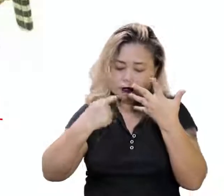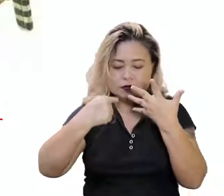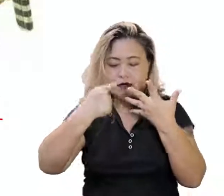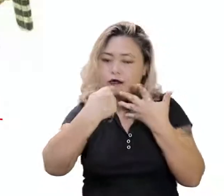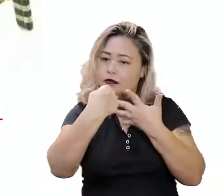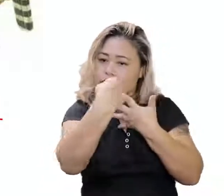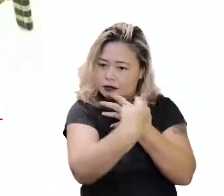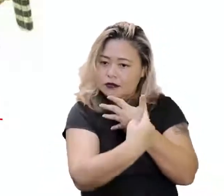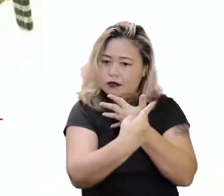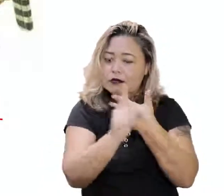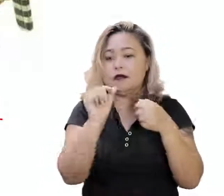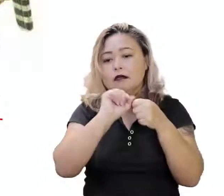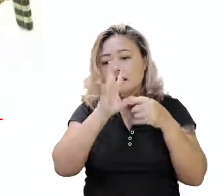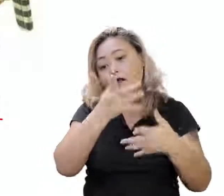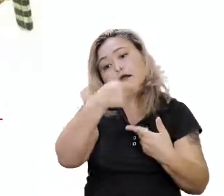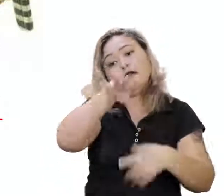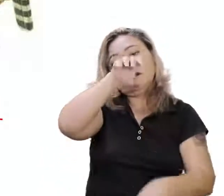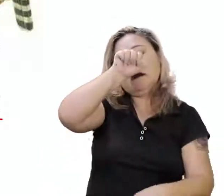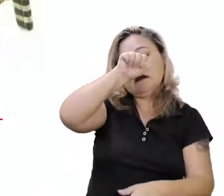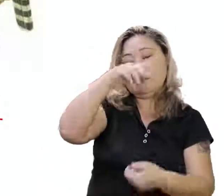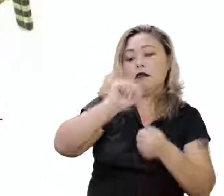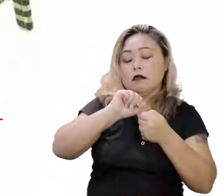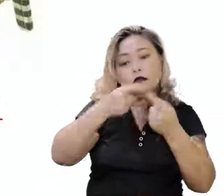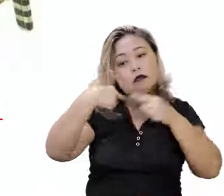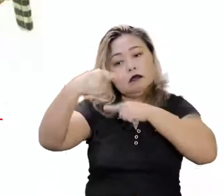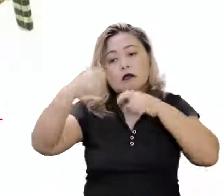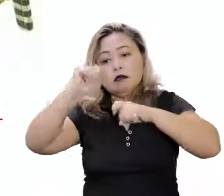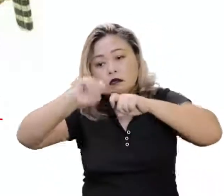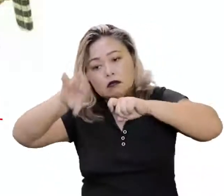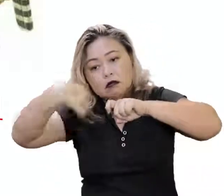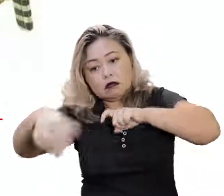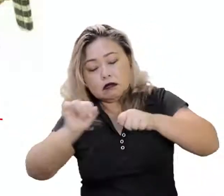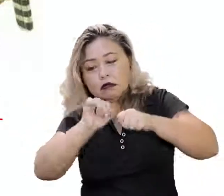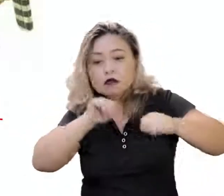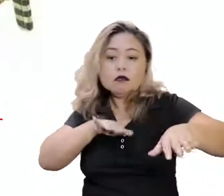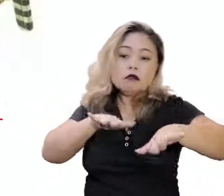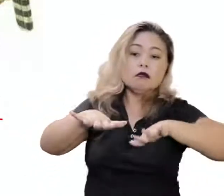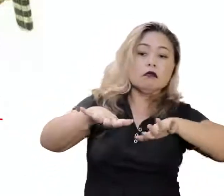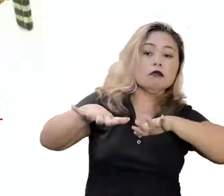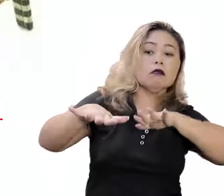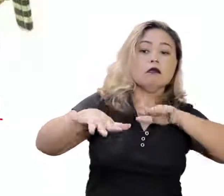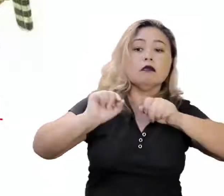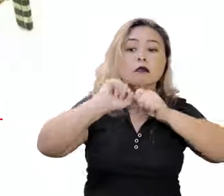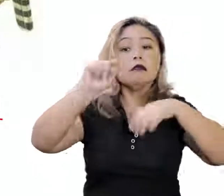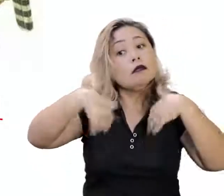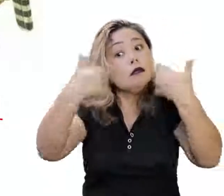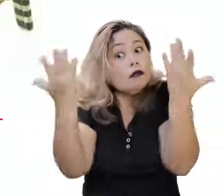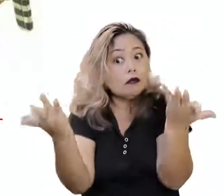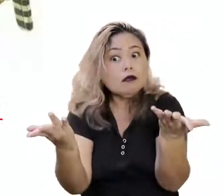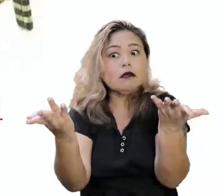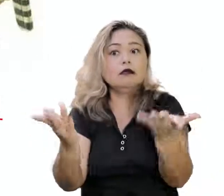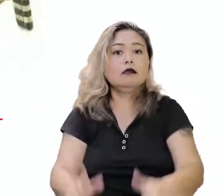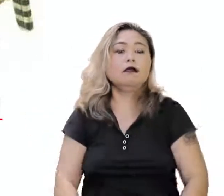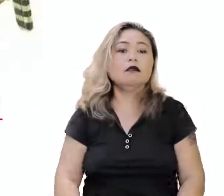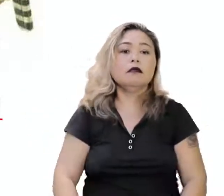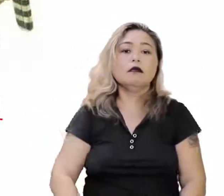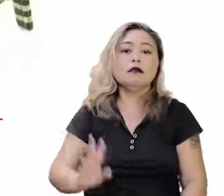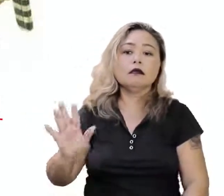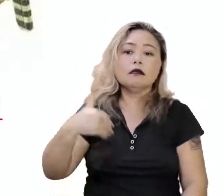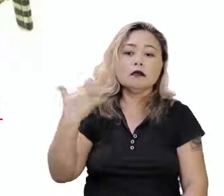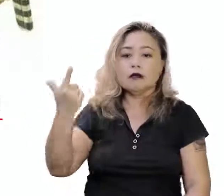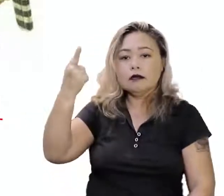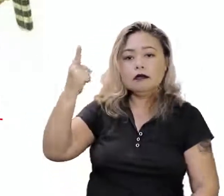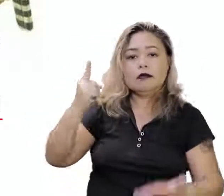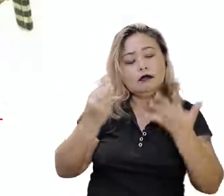suas atividades, seja de respiração, seja de reprodução, seja de locomoção, enfim, tá bom? Então a gente tem